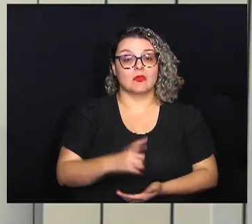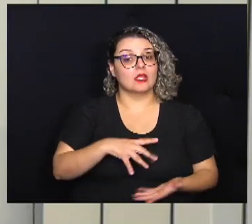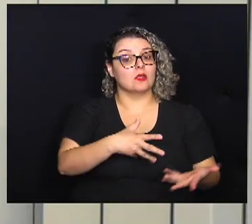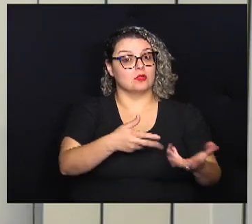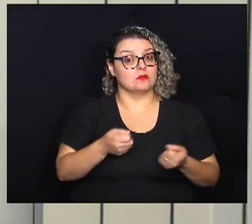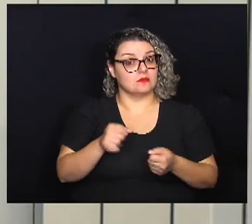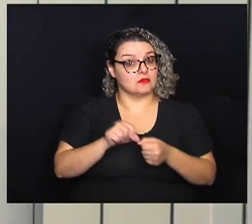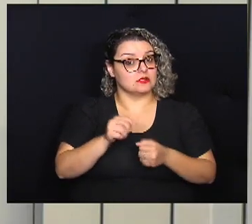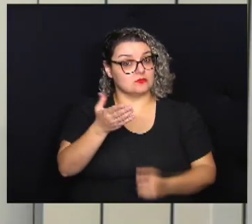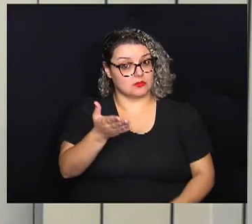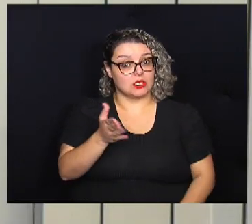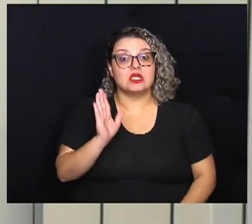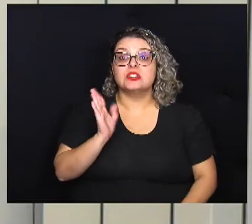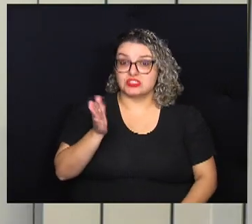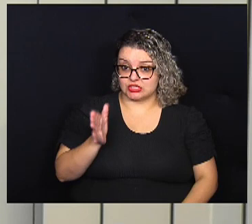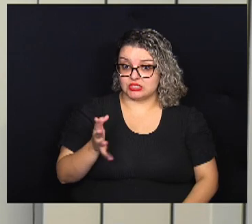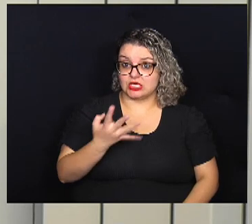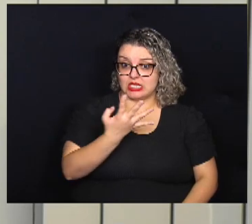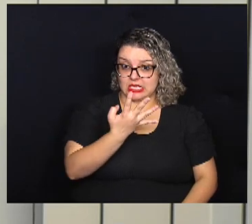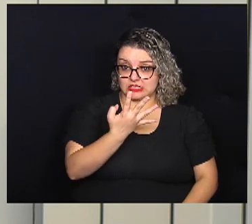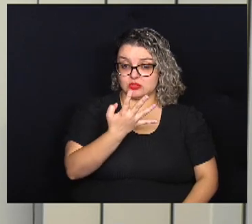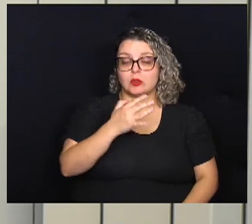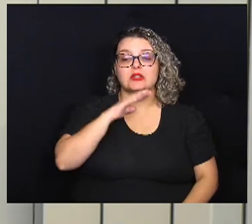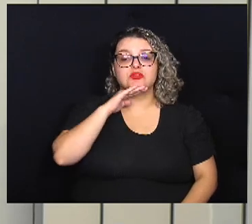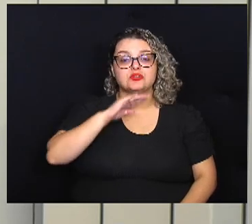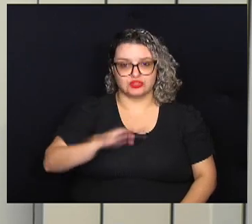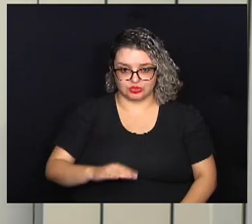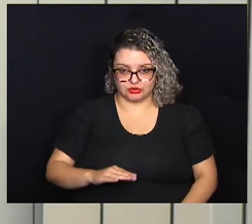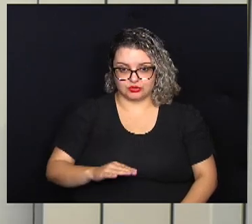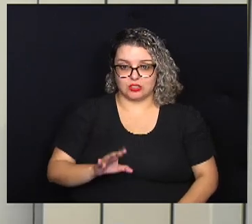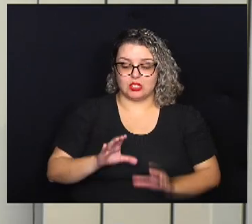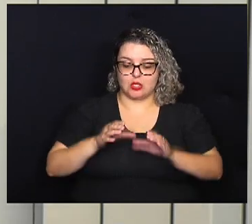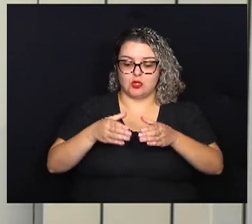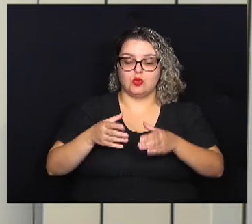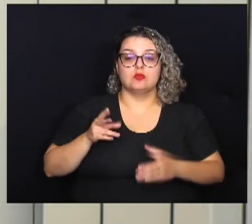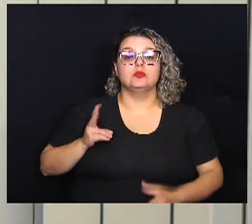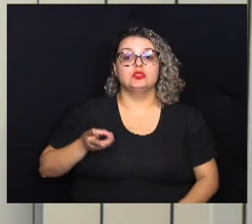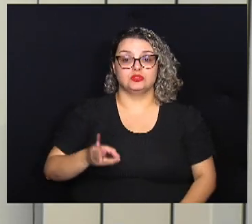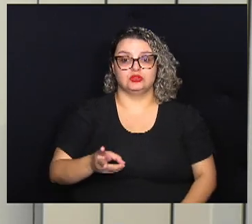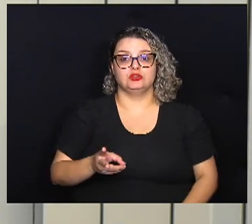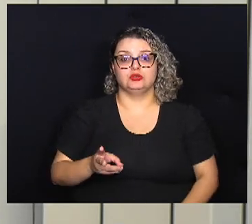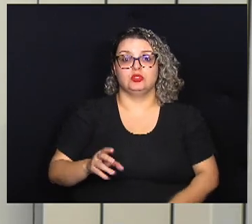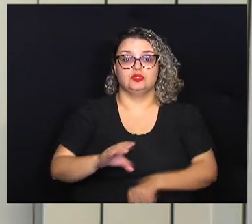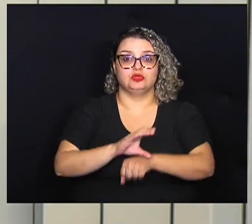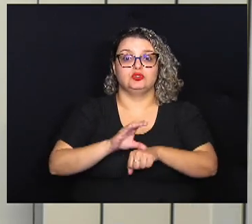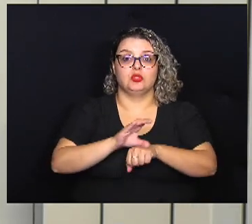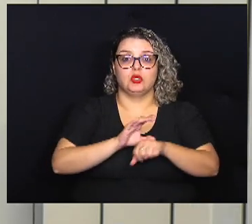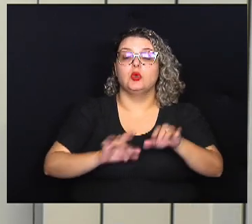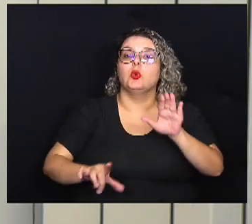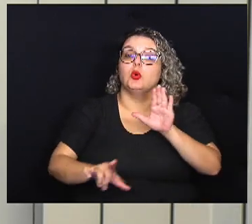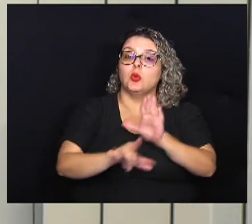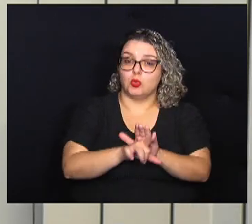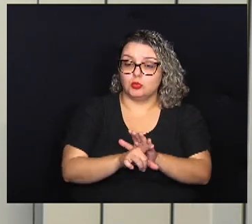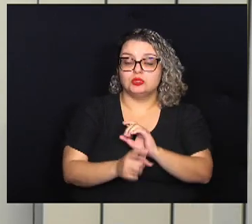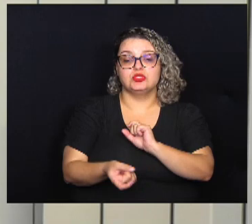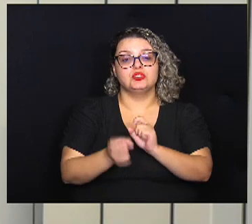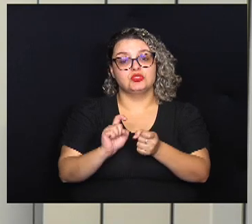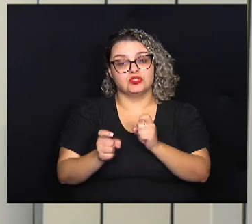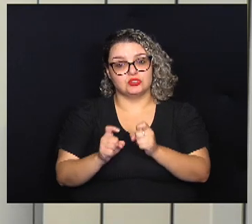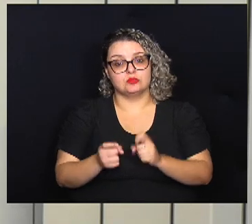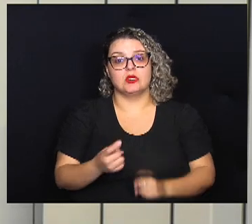fazer a você, hein? Daqui a pouco, às 4 horas da tarde, a Comissão Permanente de Constituição e Legalidade se reúne